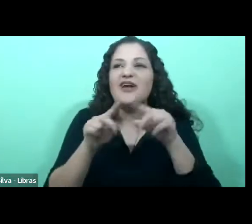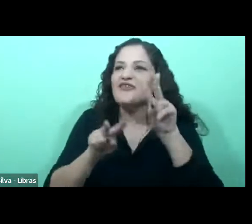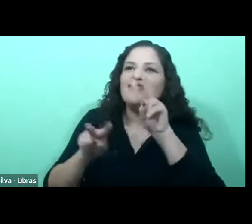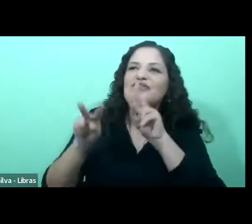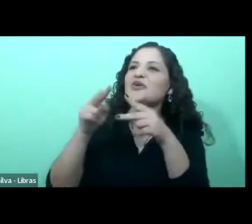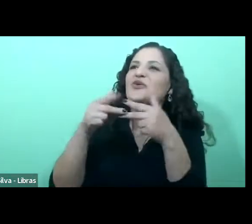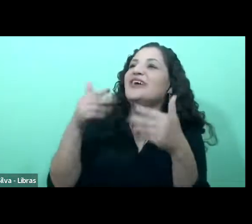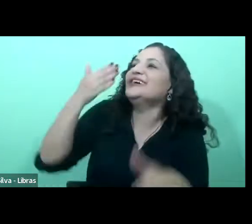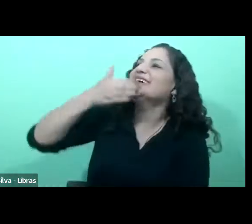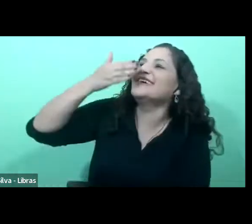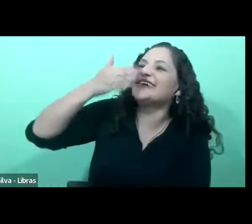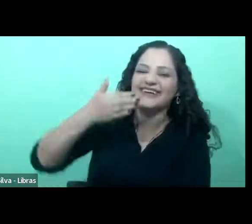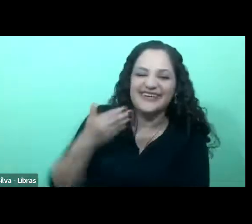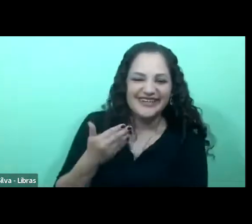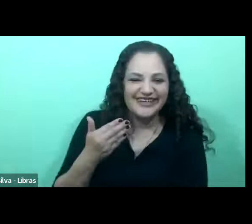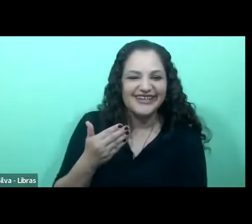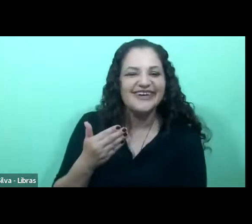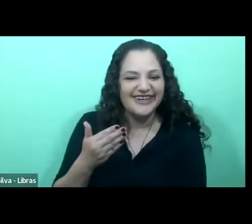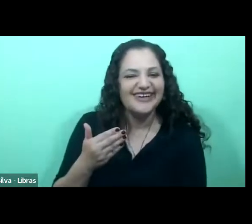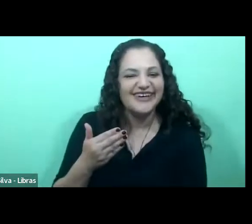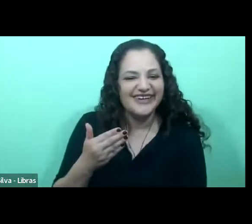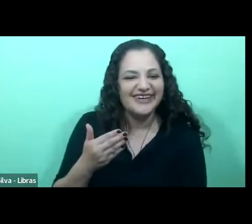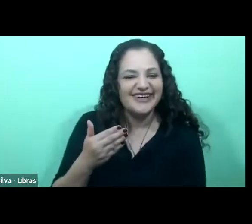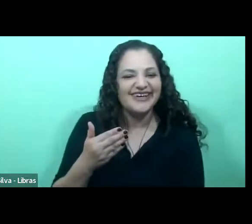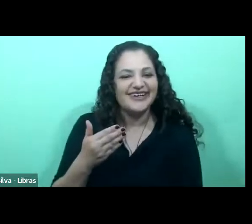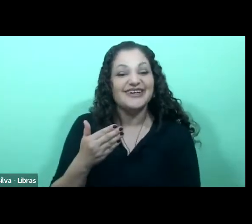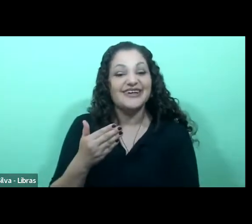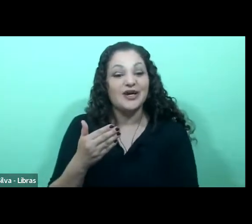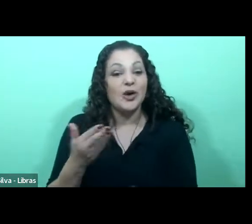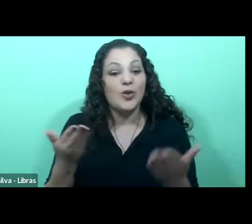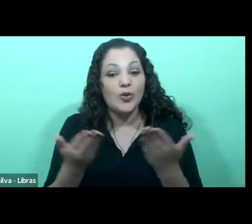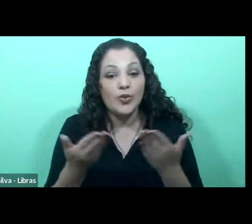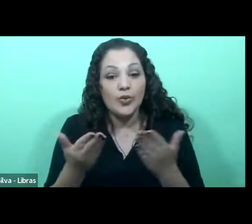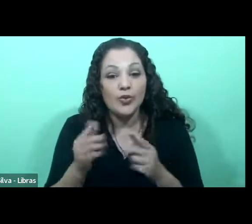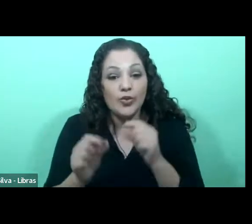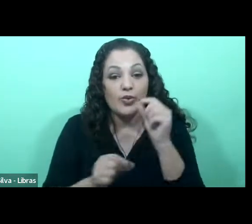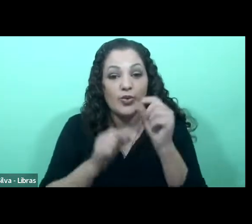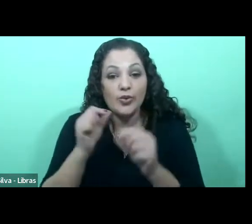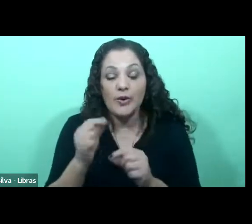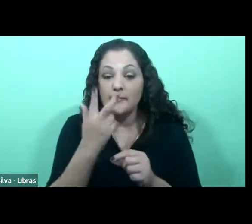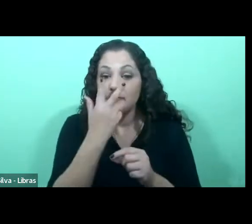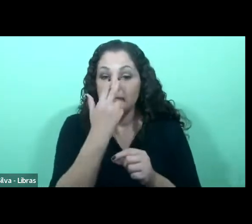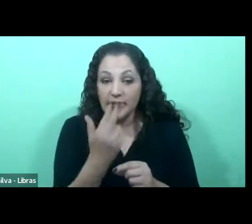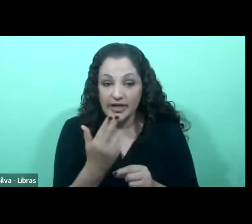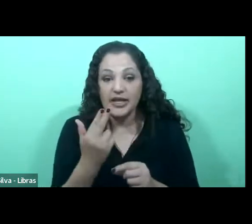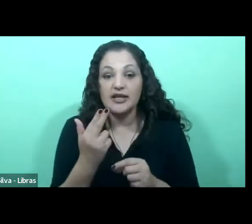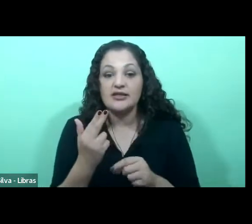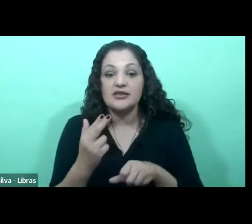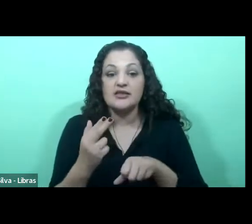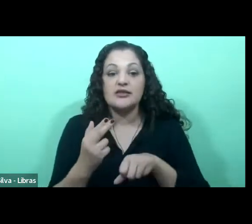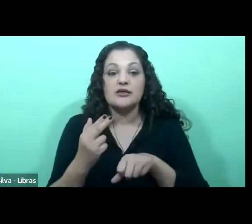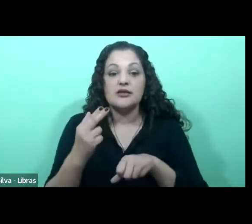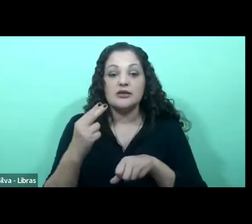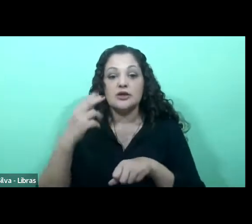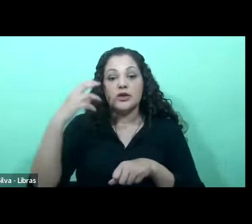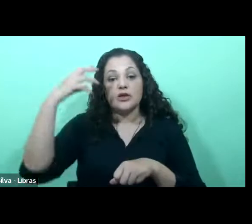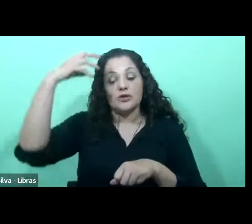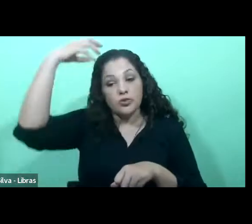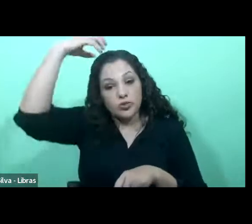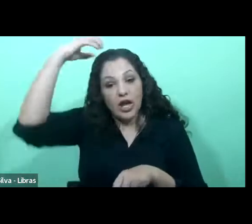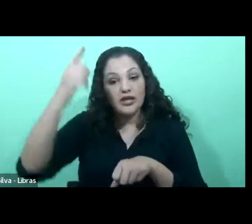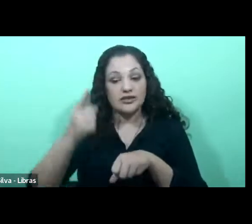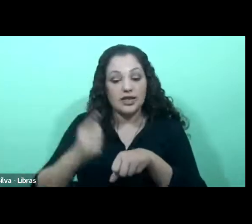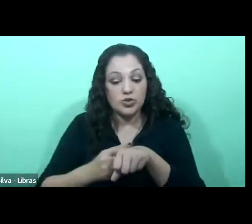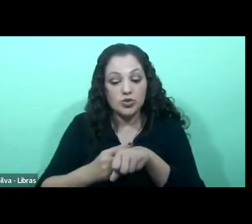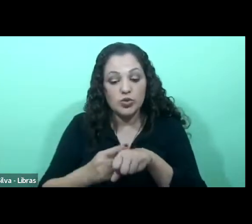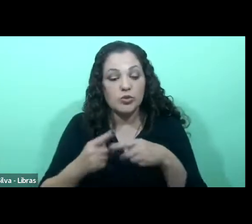o rei está nu. E, neste momento, o rei está nu, enquanto boa parte do país acredita em suas roupas, porque não